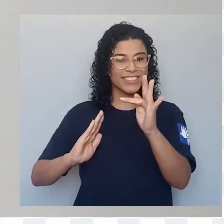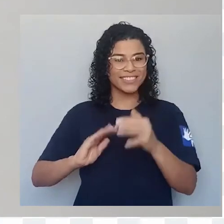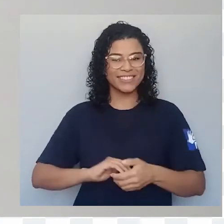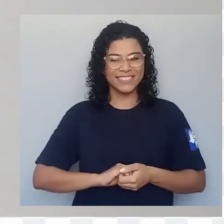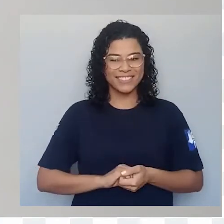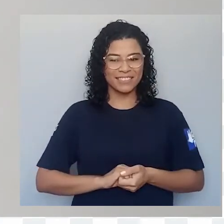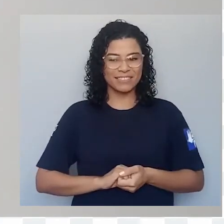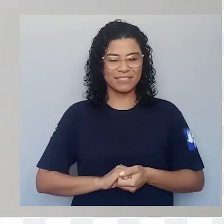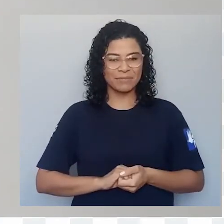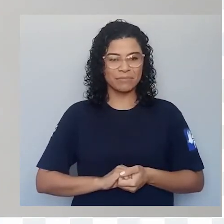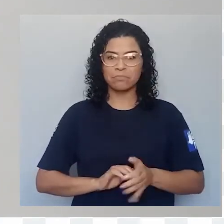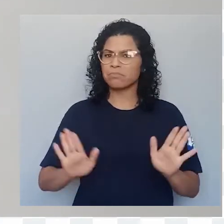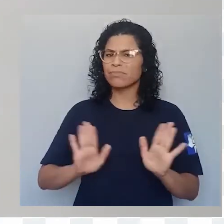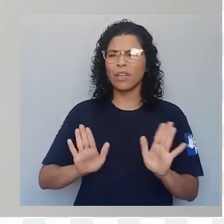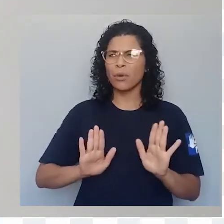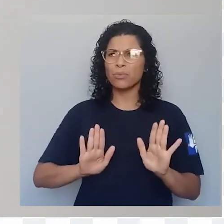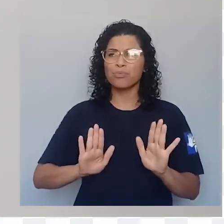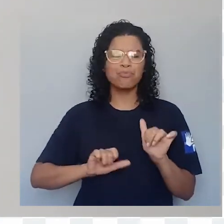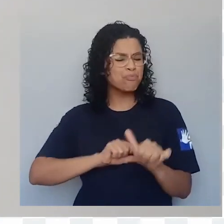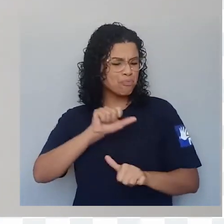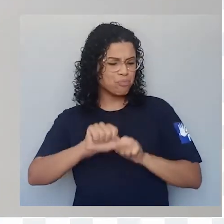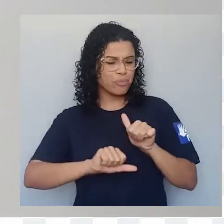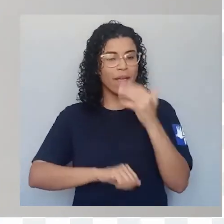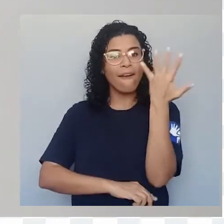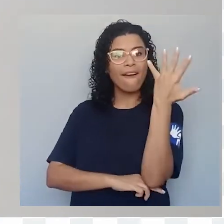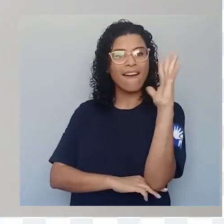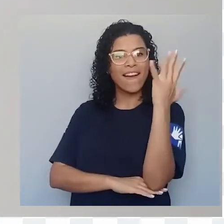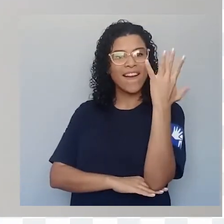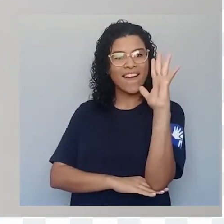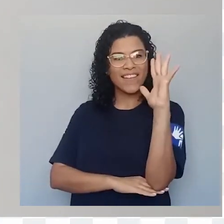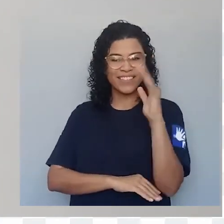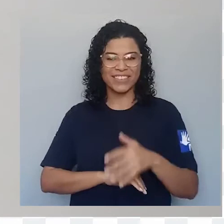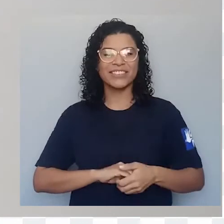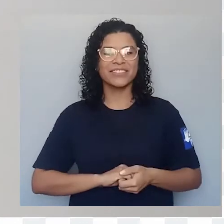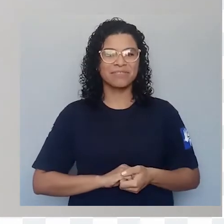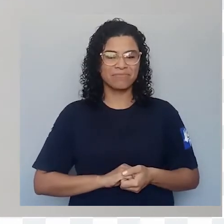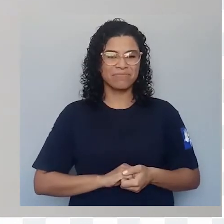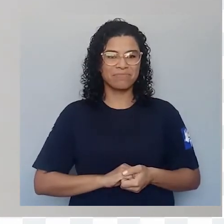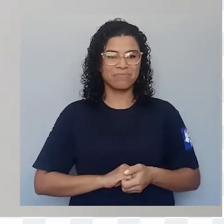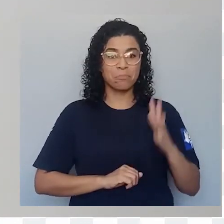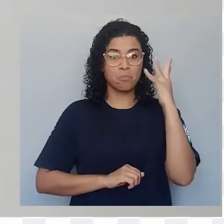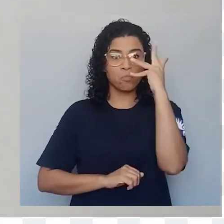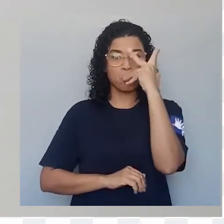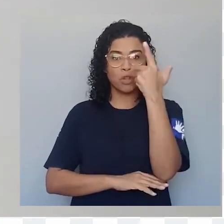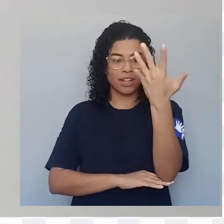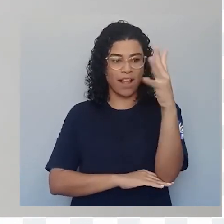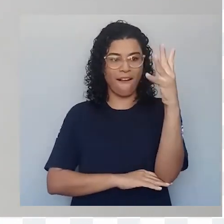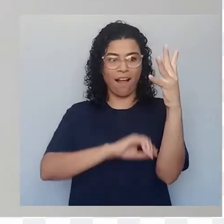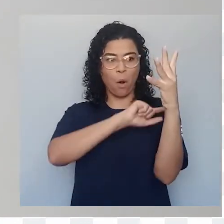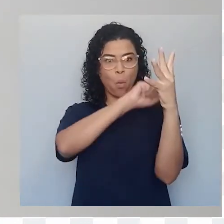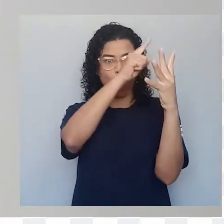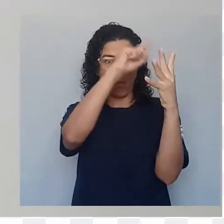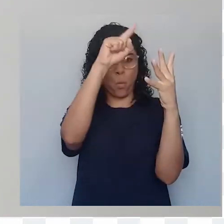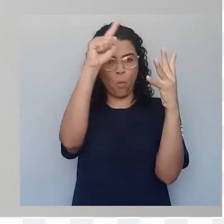flor. Flor não, uma árvore. E uma árvore com a copa bem